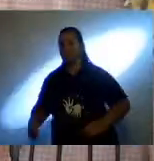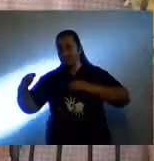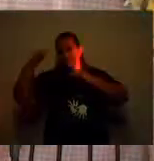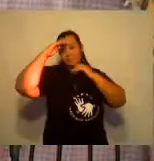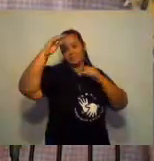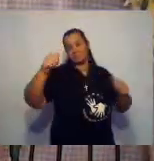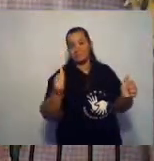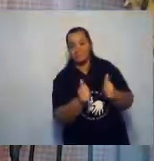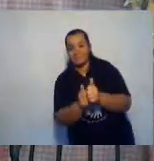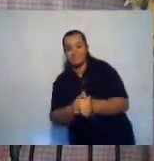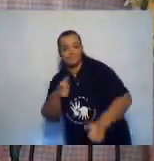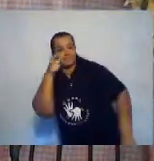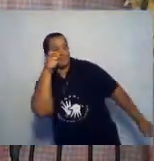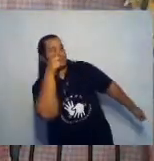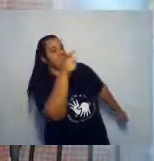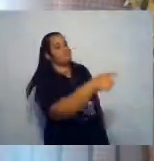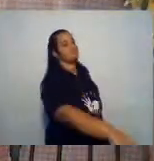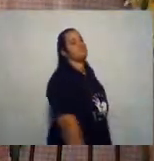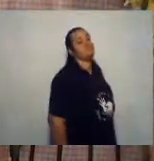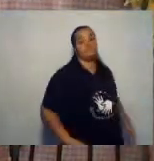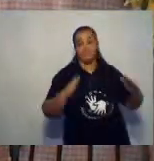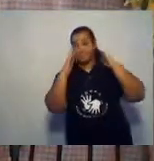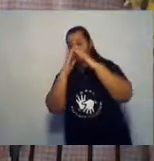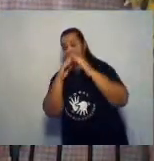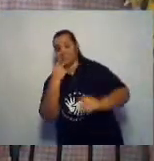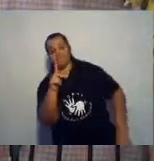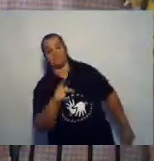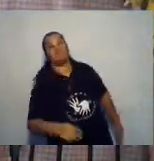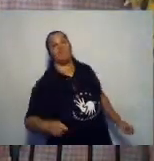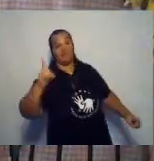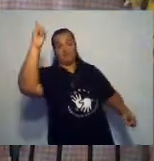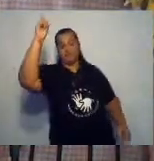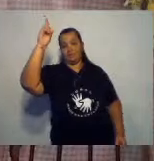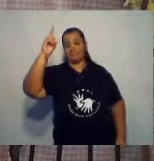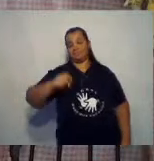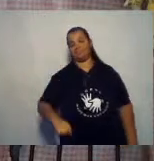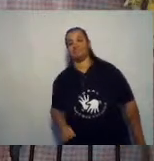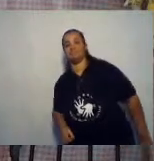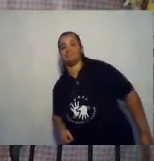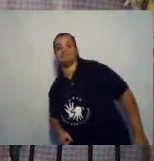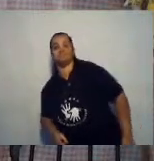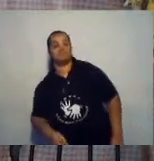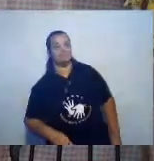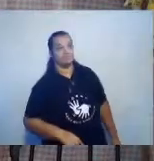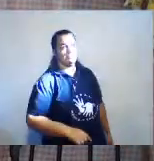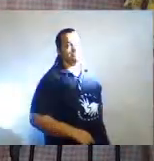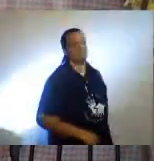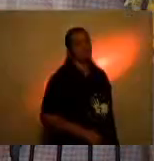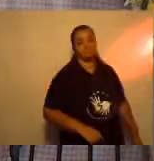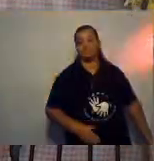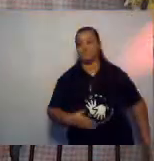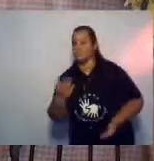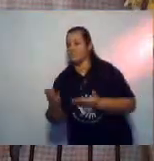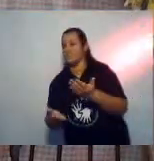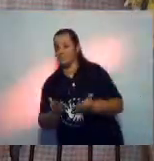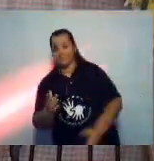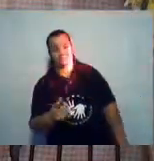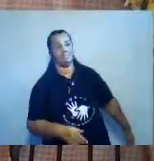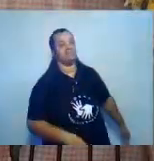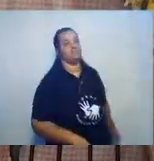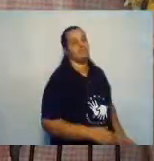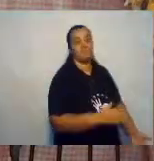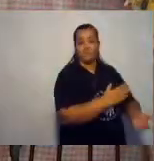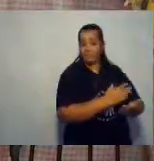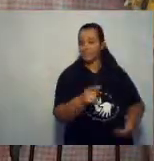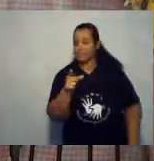gente. Obrigado mesmo por deixar a gente entrar na sua casa, hein? Fica com Deus. Acompanha as festividades, as próximas lives.